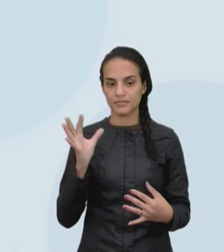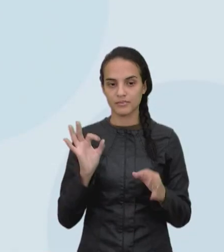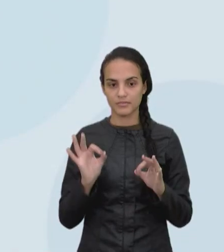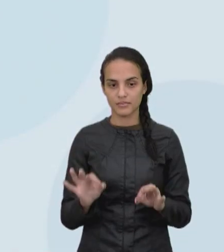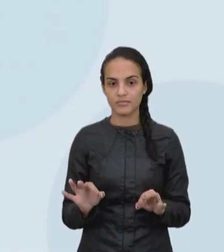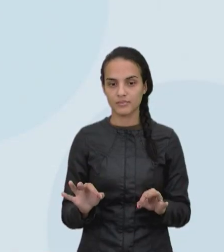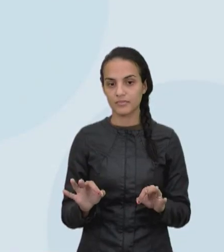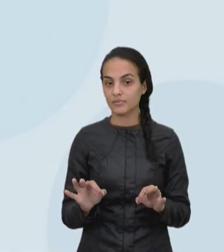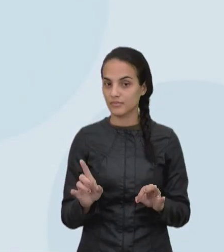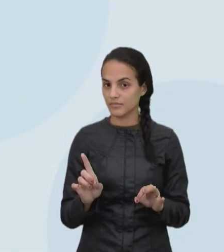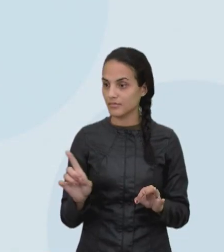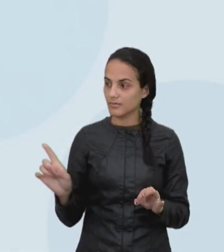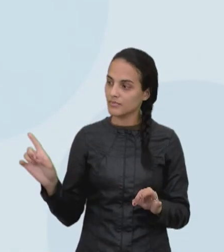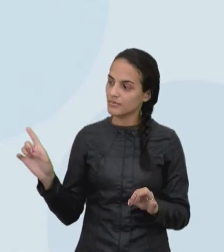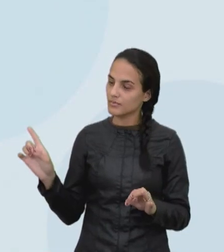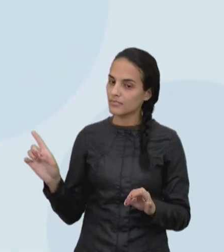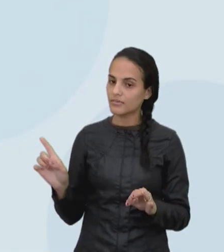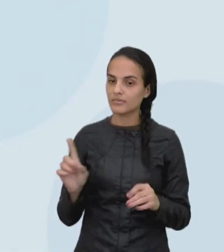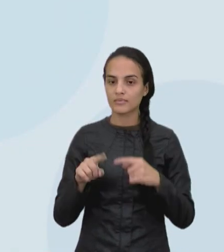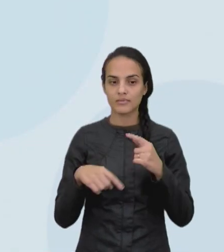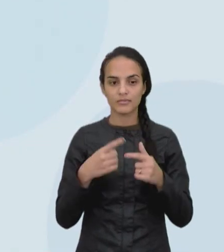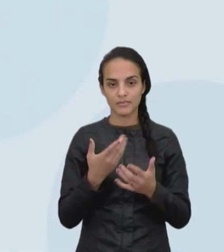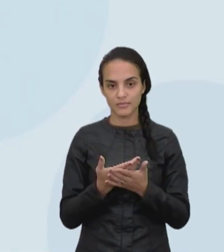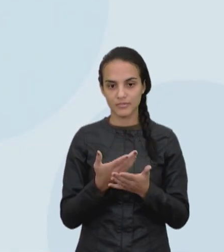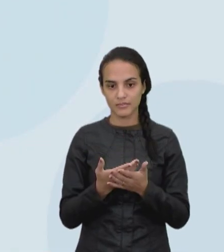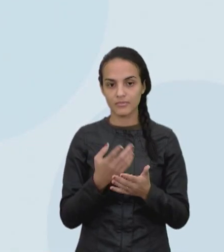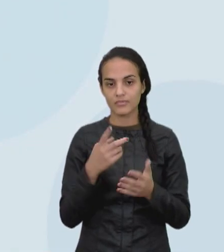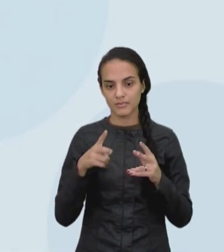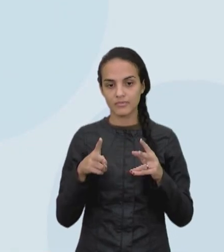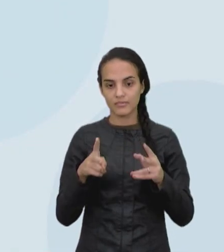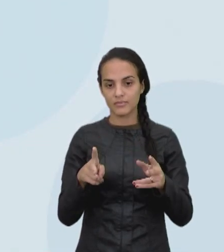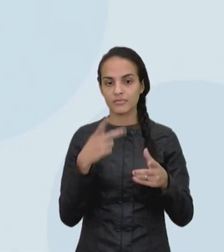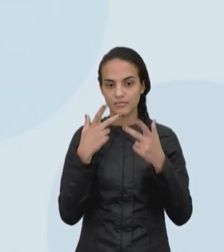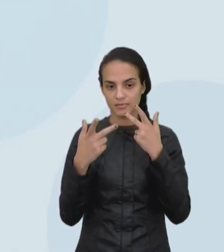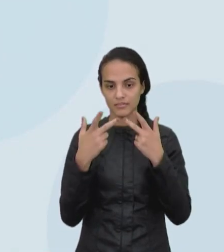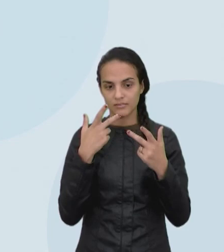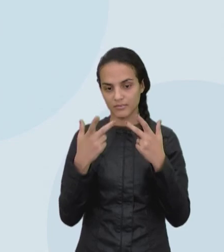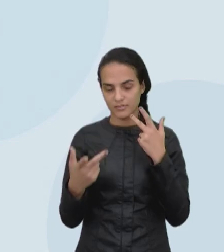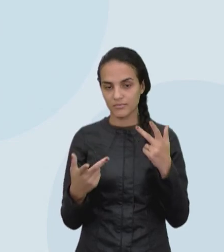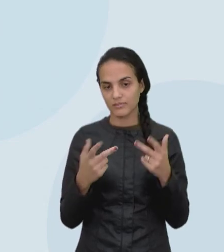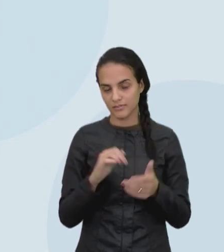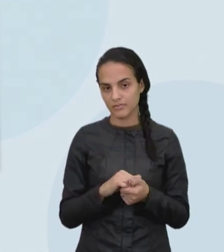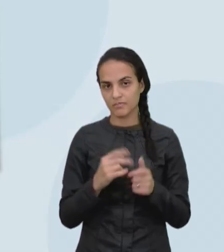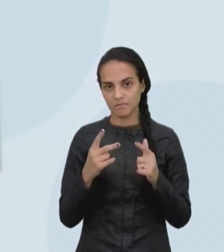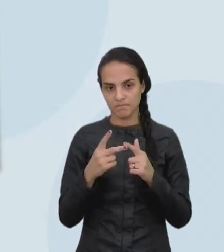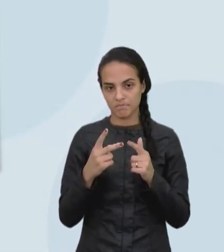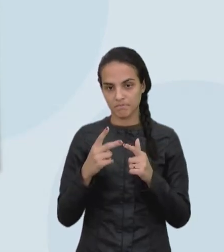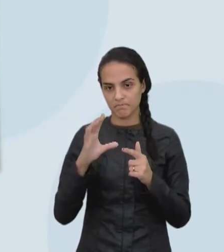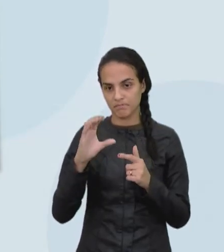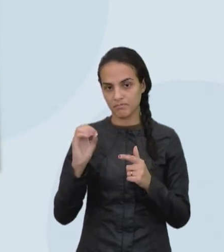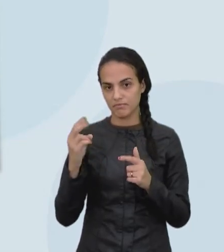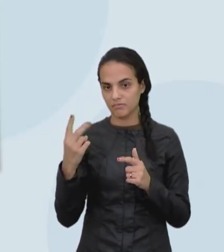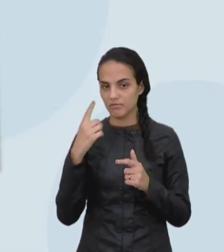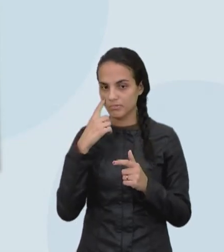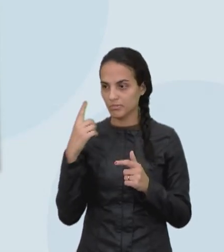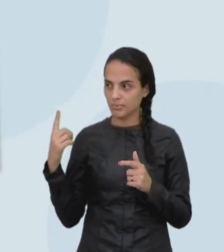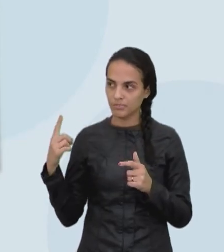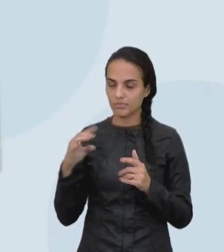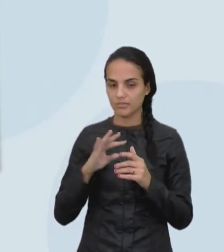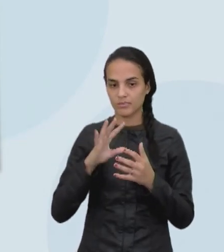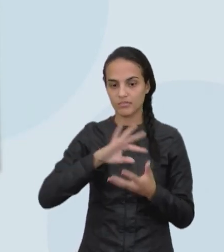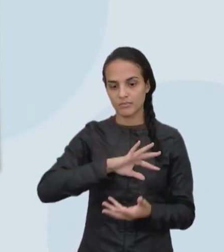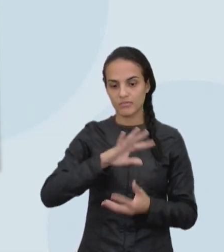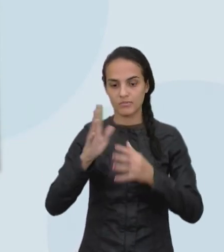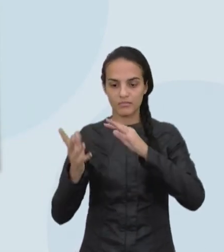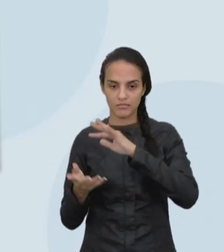bom? E para nossa aula que vem, a gente vai continuar falando um pouquinho aí sobre o ciclo do carbono e a biomassa e tudo mais. Então, não